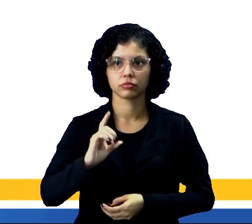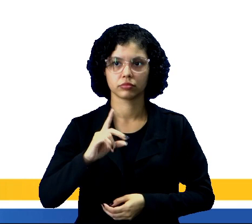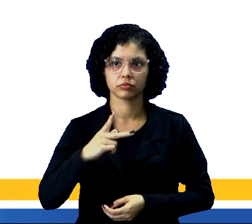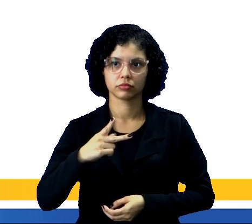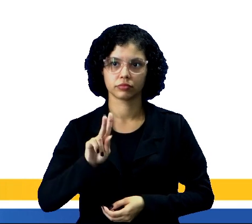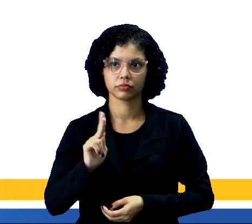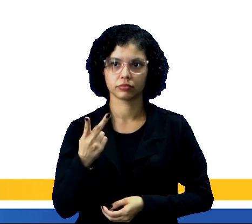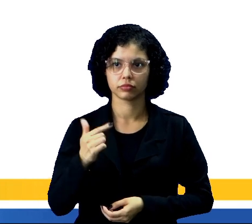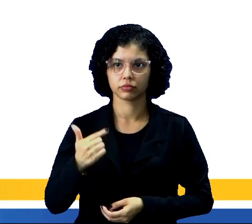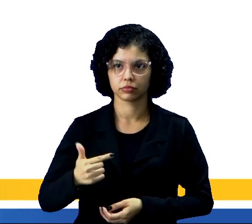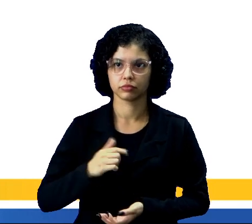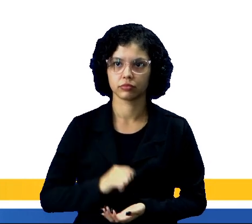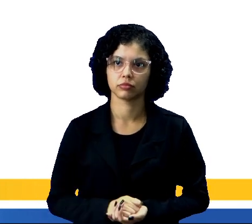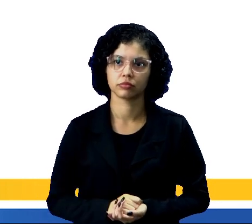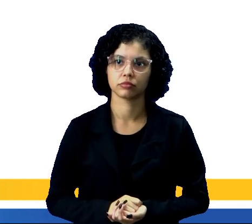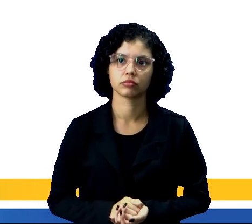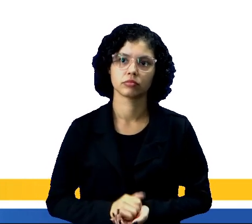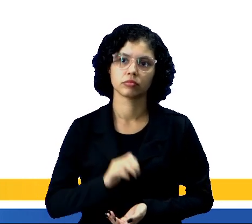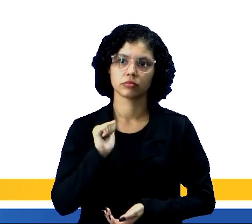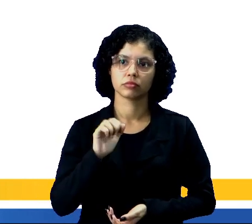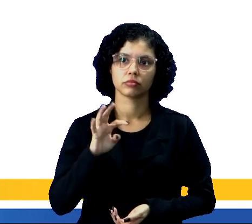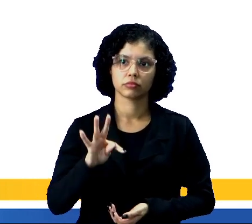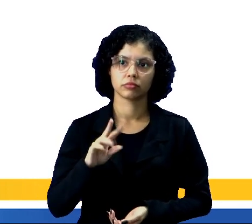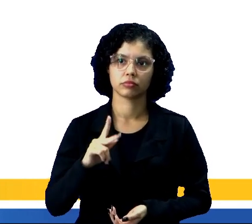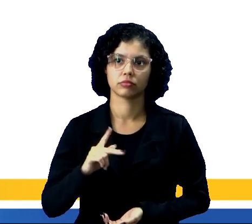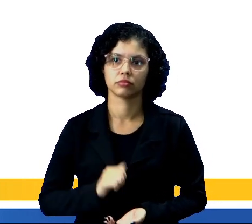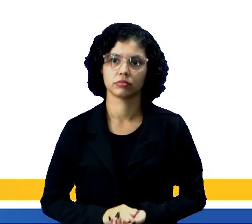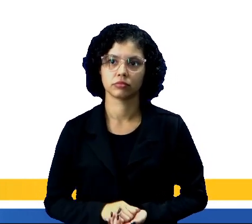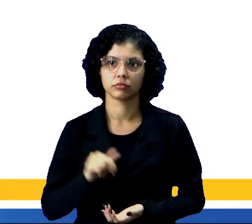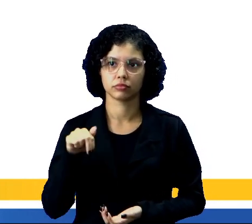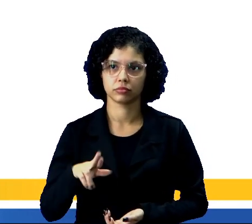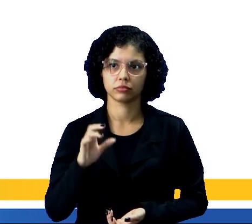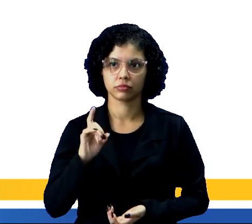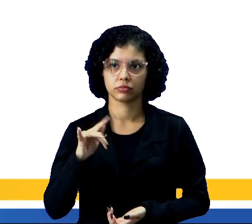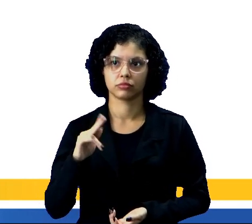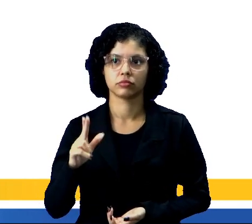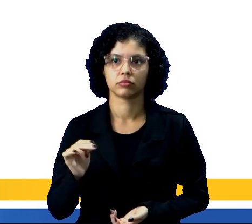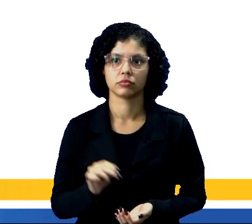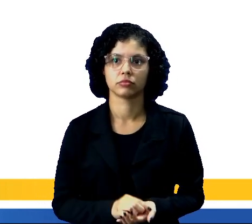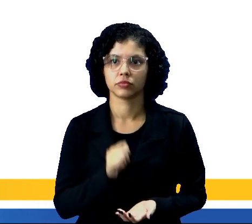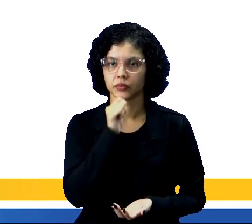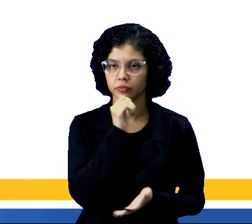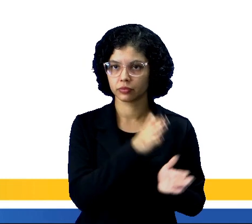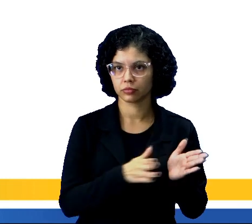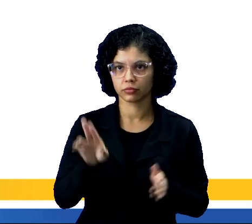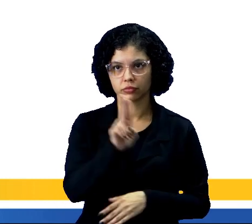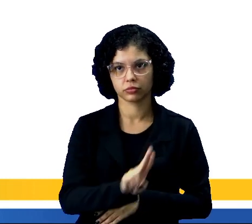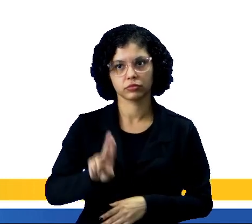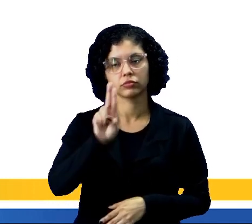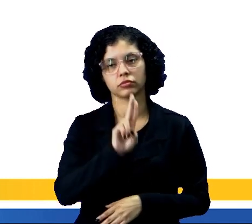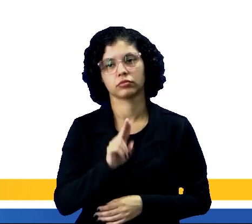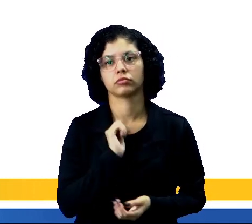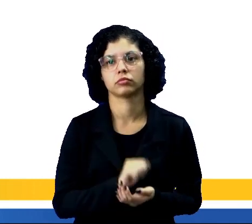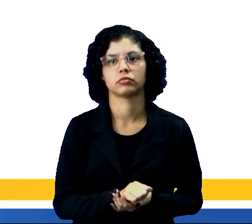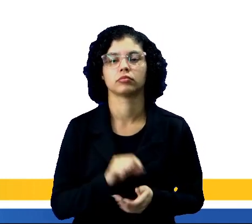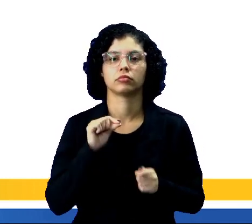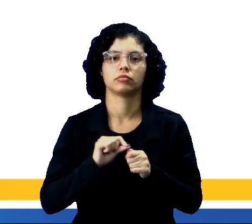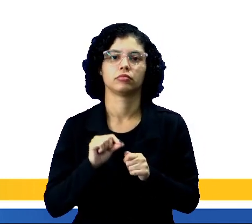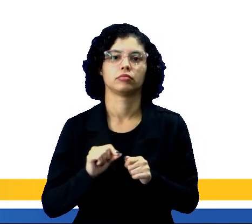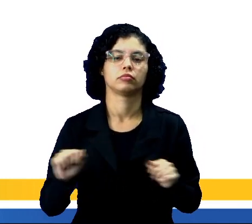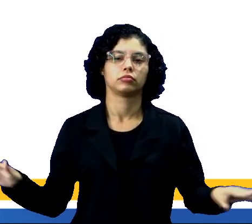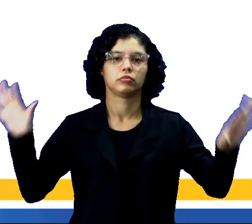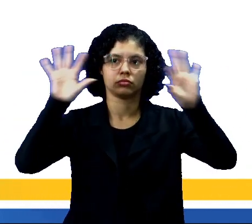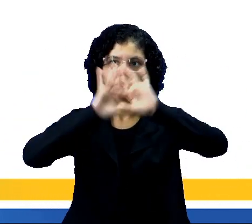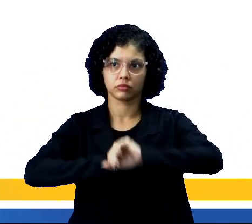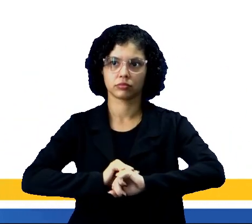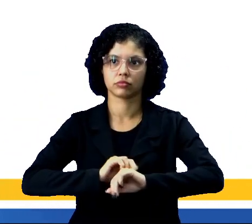substância NADPH2, o ATP e o NAPH2, que são aceptores de elétrons, serão utilizados